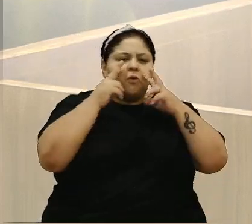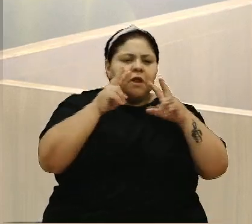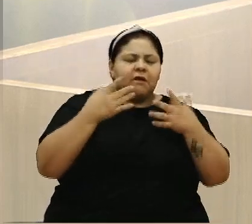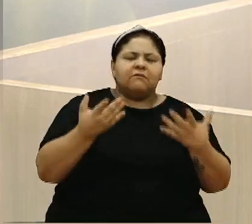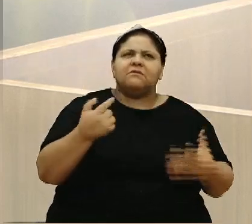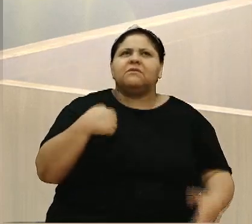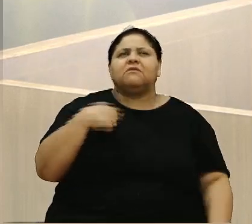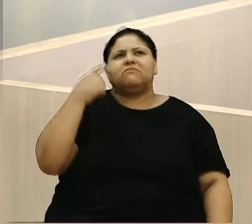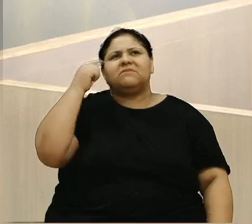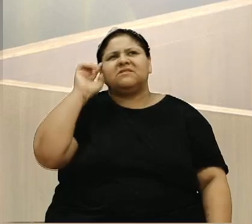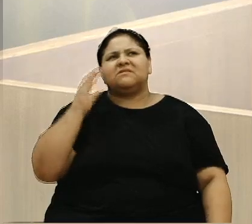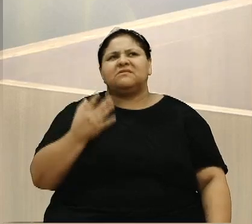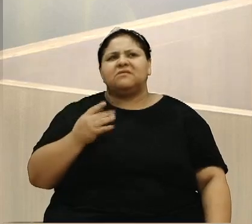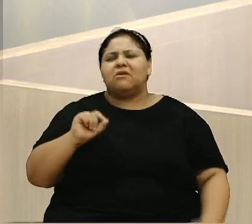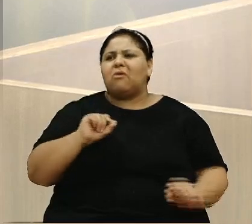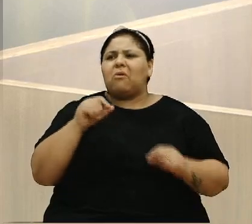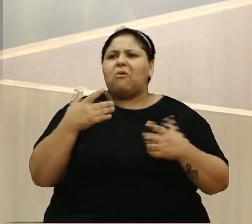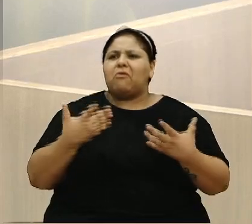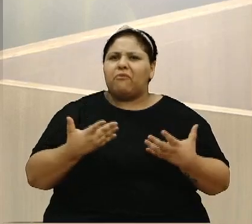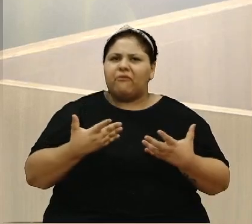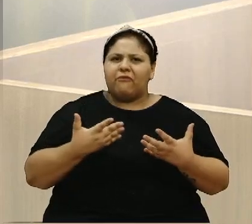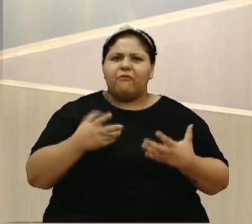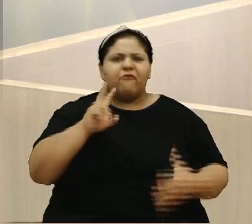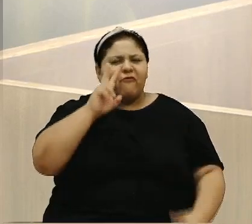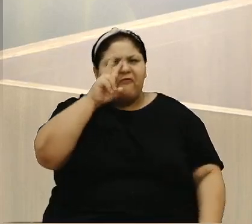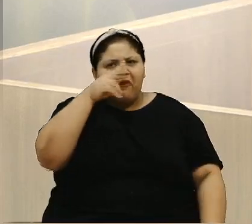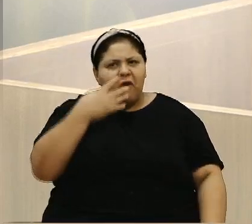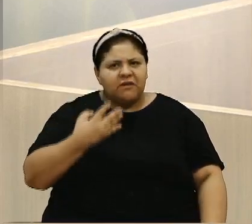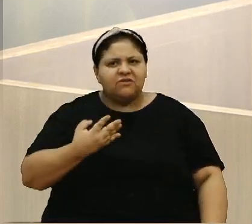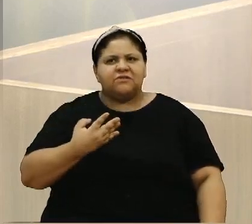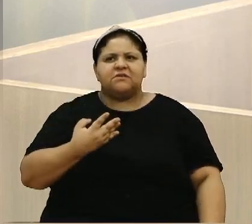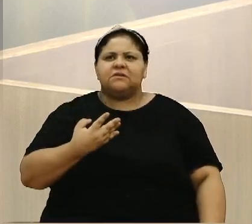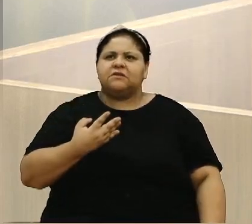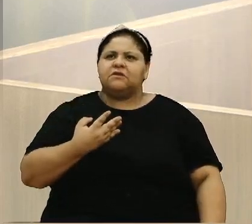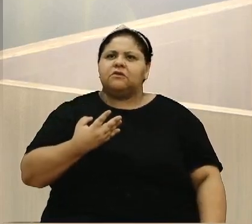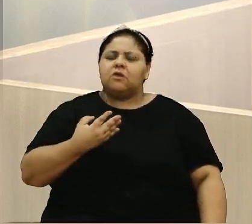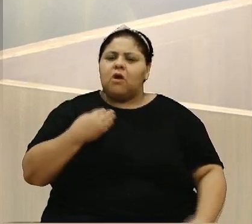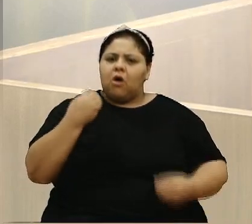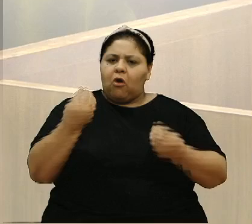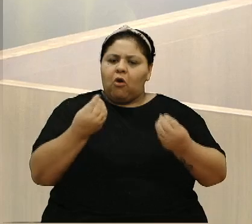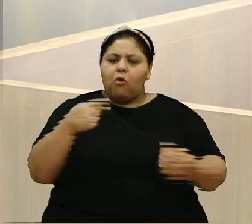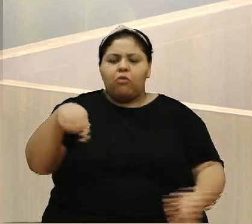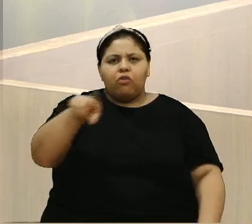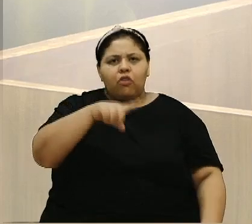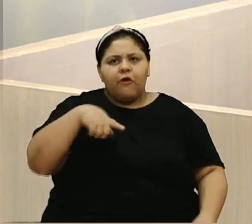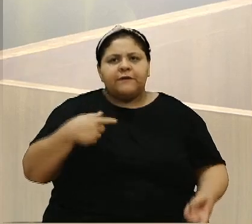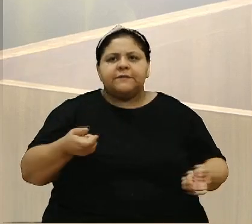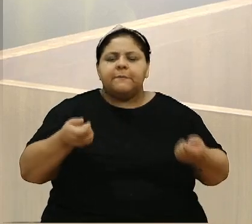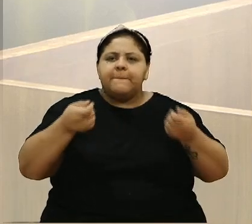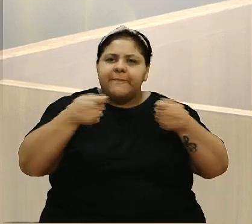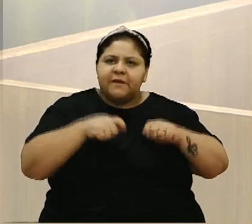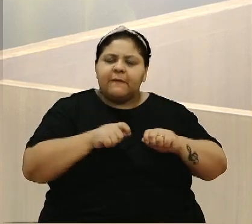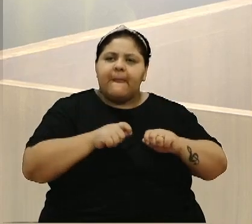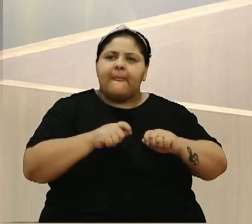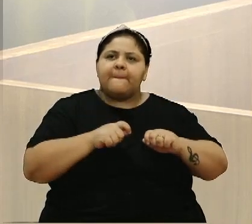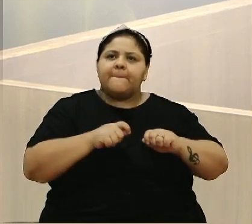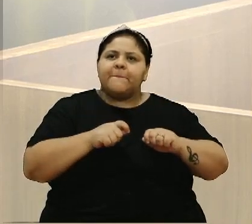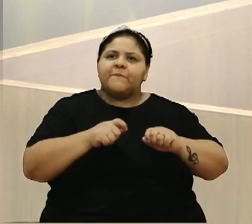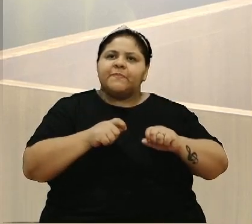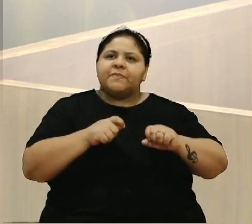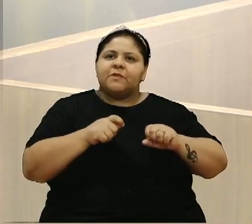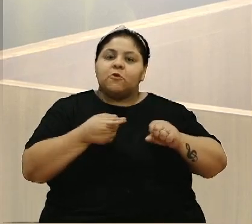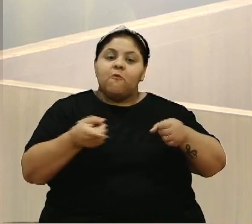fiquei pensando como isso está forte. E como nós precisamos voltar para a